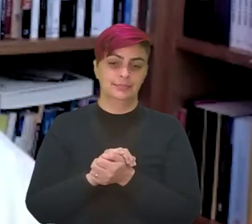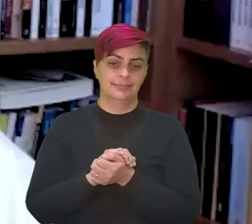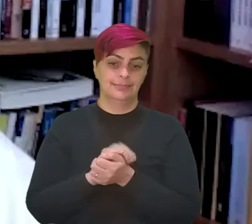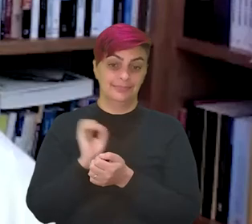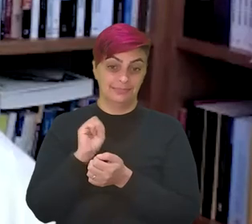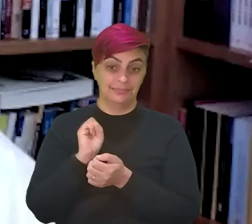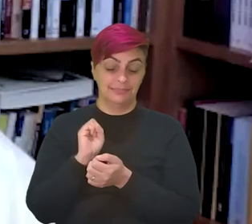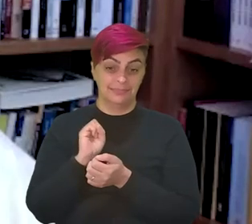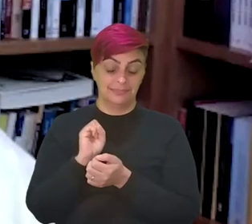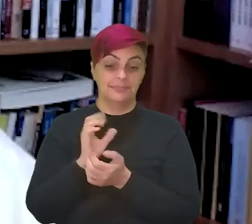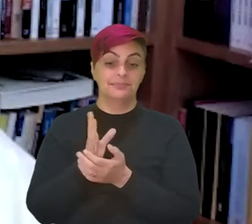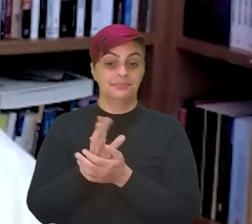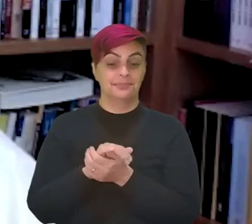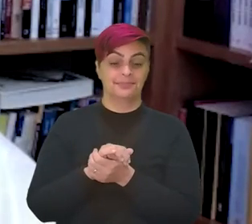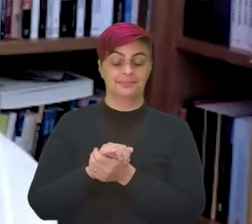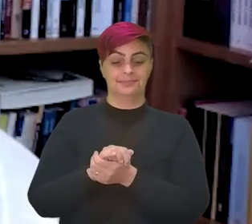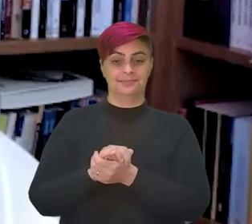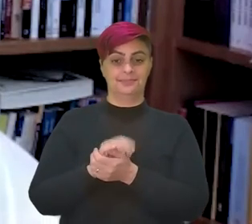Ok? Sim, sim.